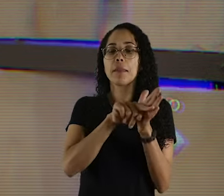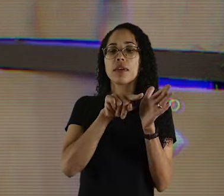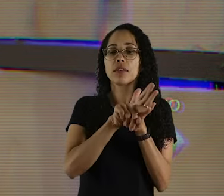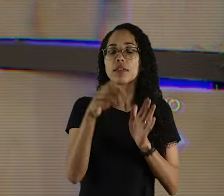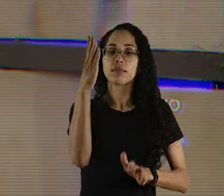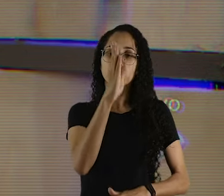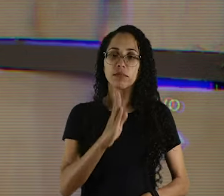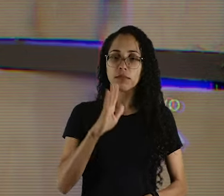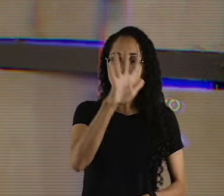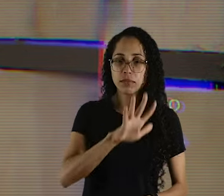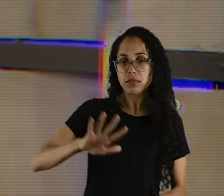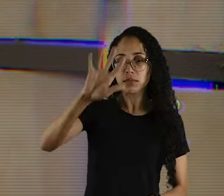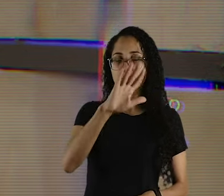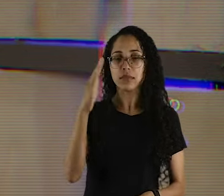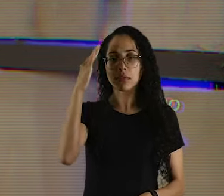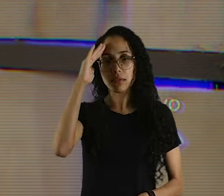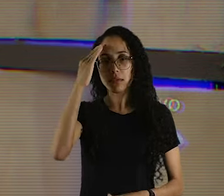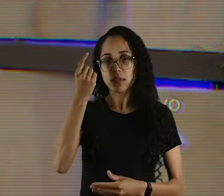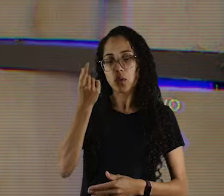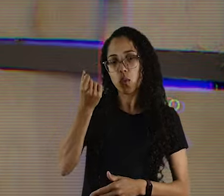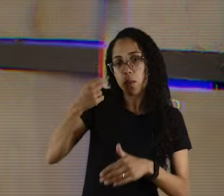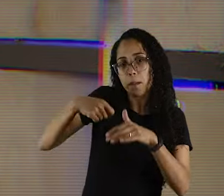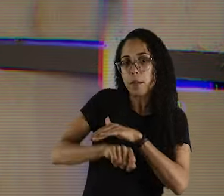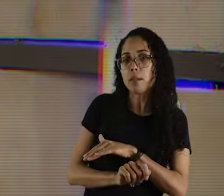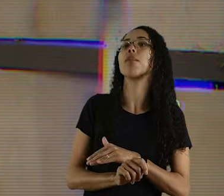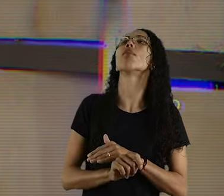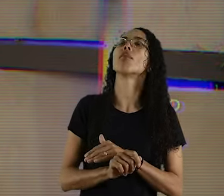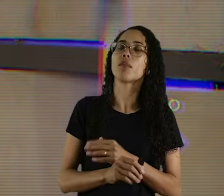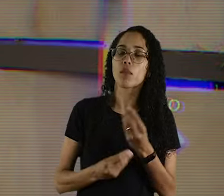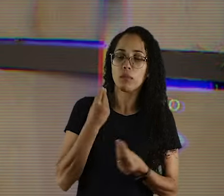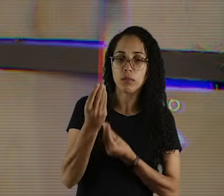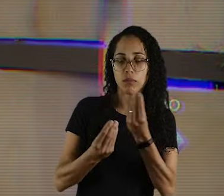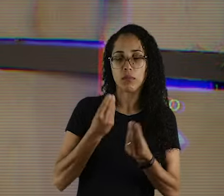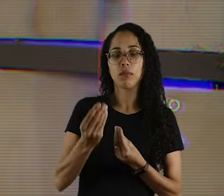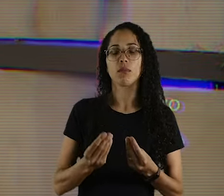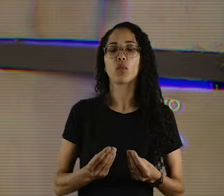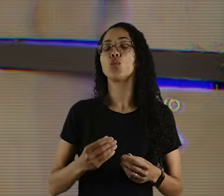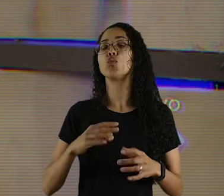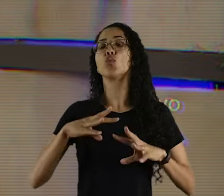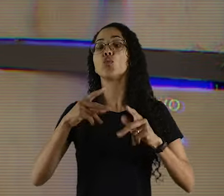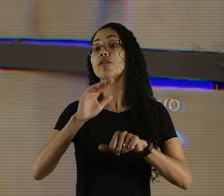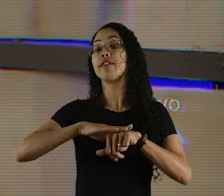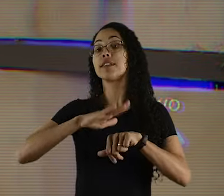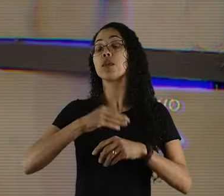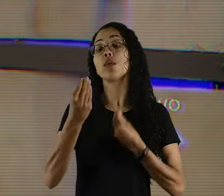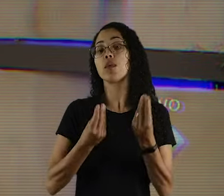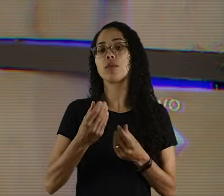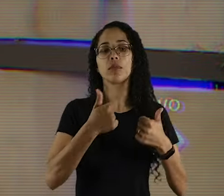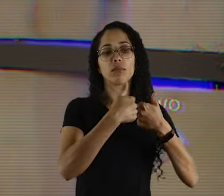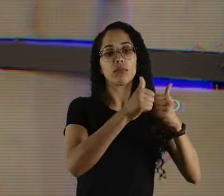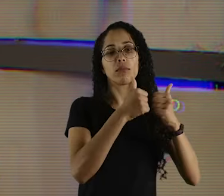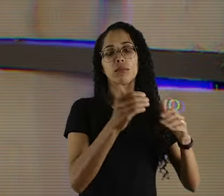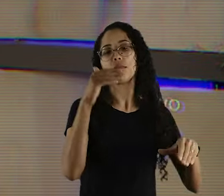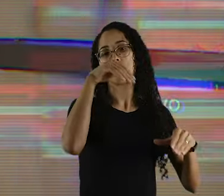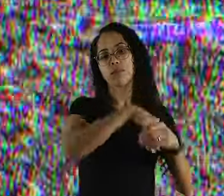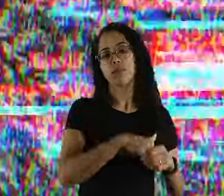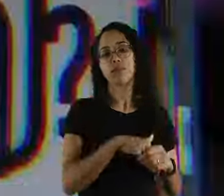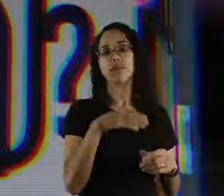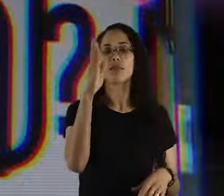nacional que busca entender como os brasileiros investem o dinheiro. Tudo é feito dentro de um ônibus que percorreu o país